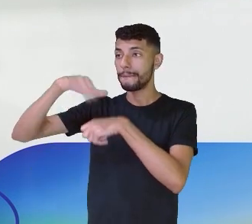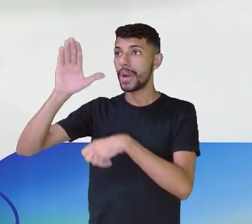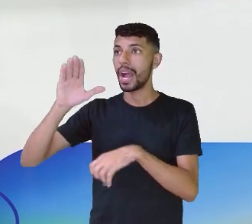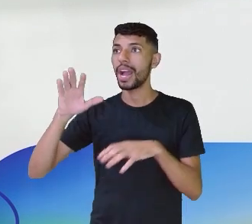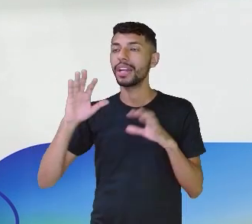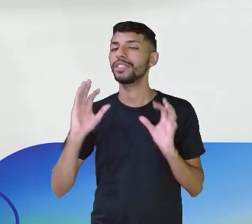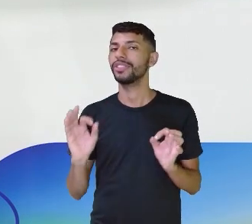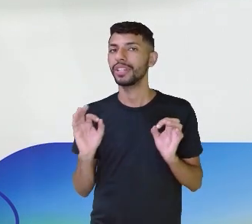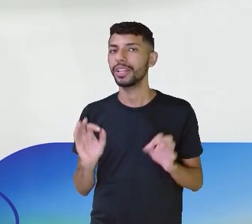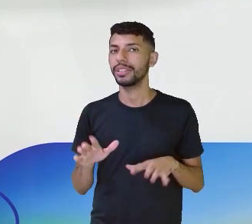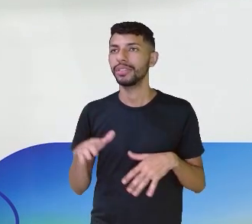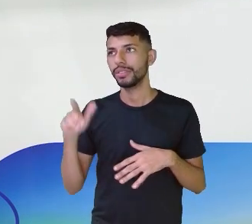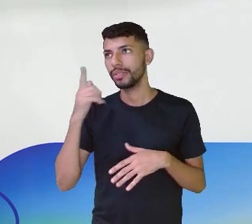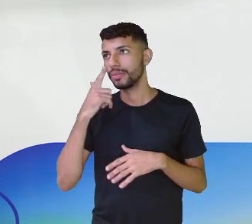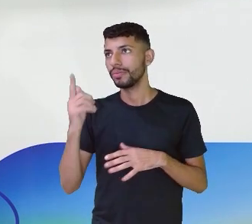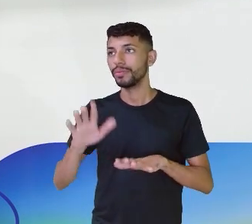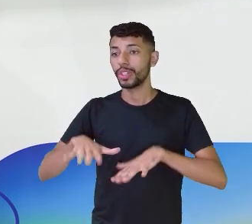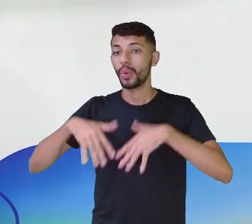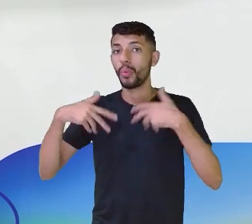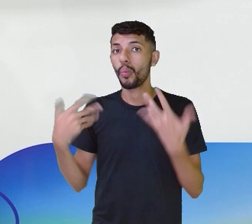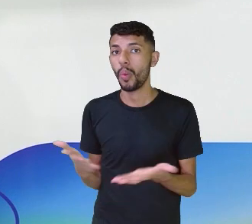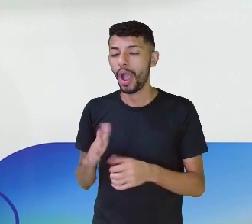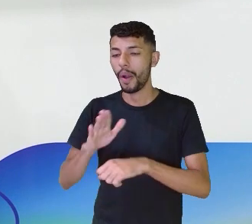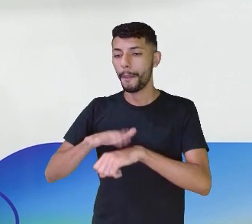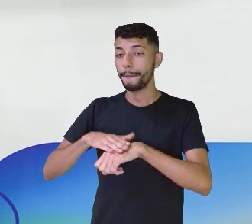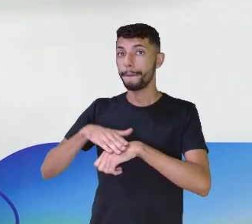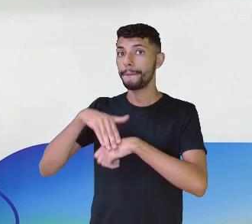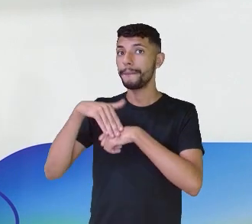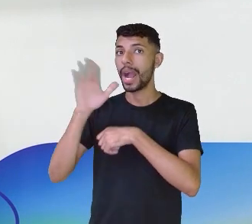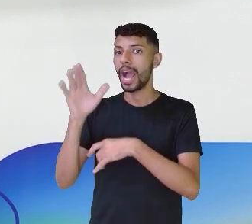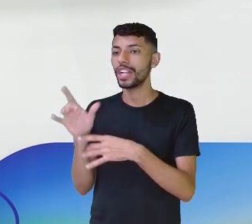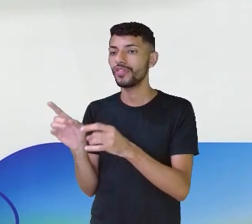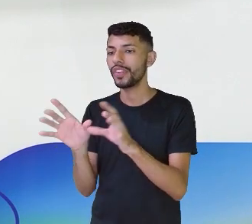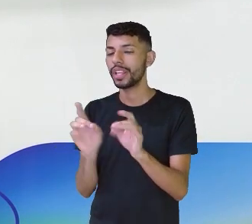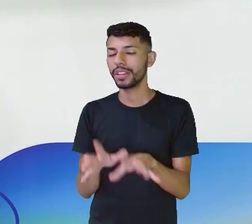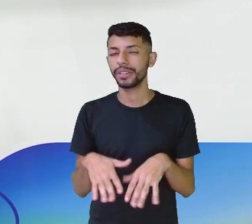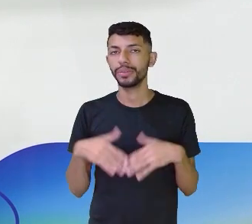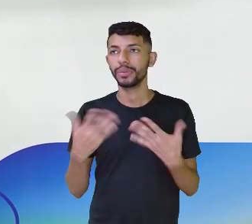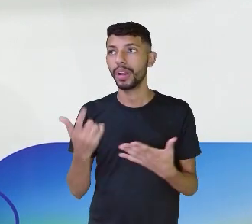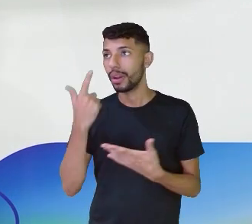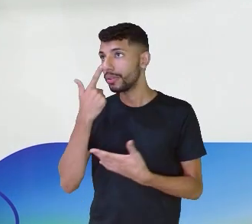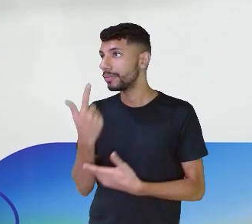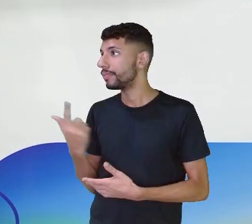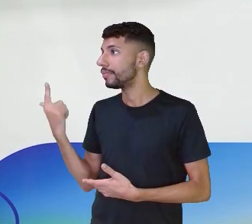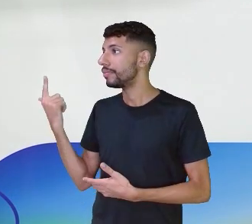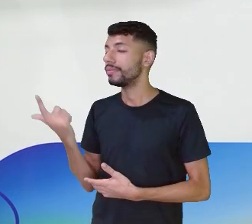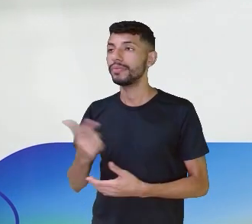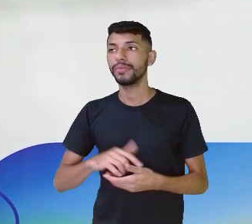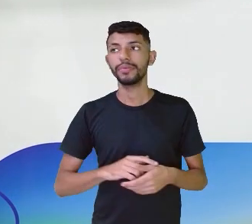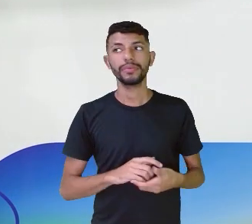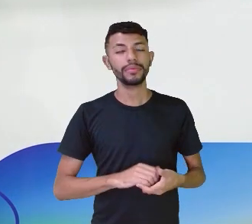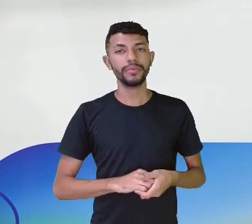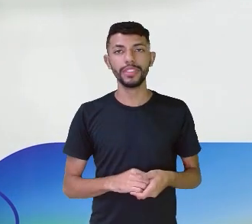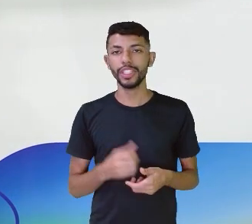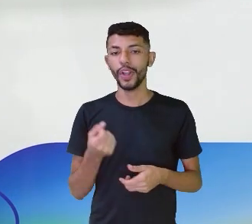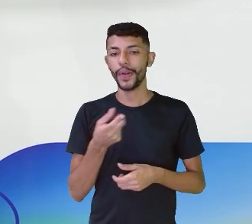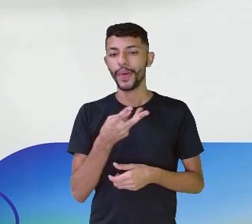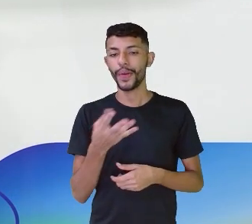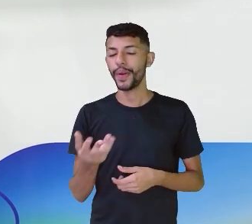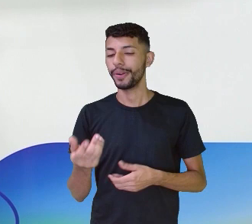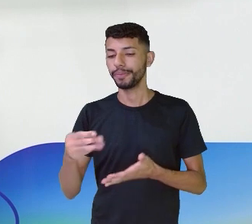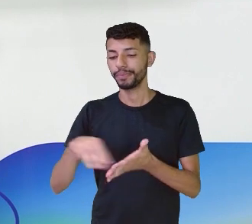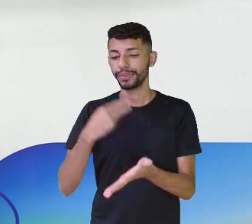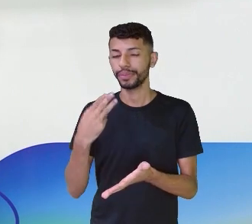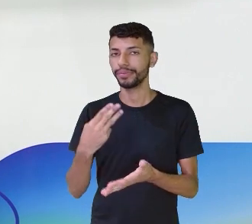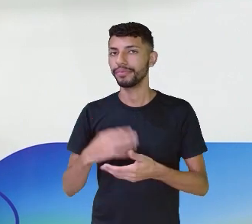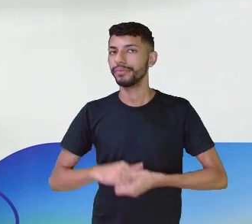mais vendidos, é mais de um, né? Então diz aí, quais são eles? Conta para mim aí rapidinho no